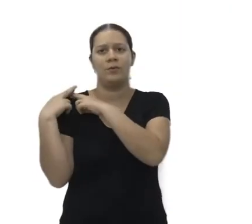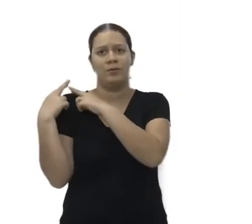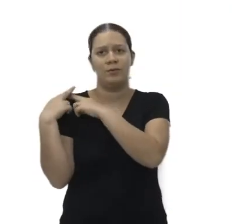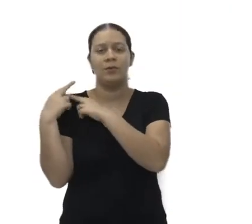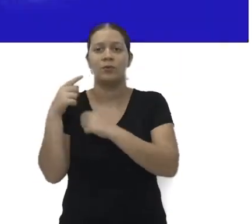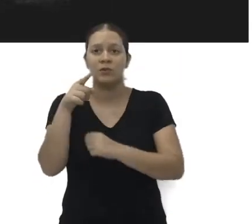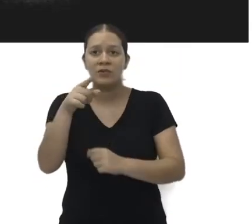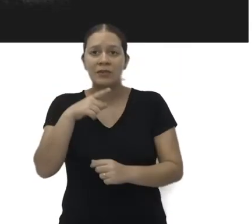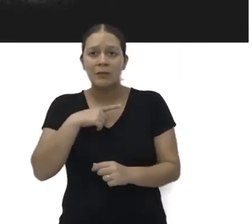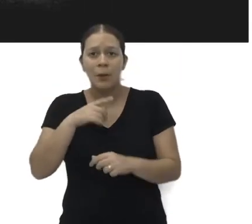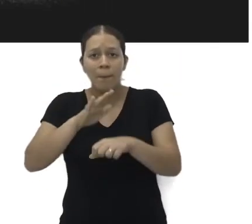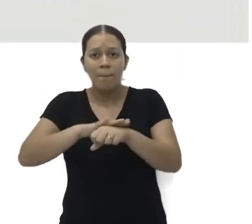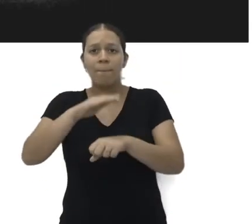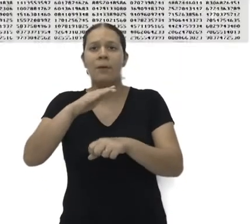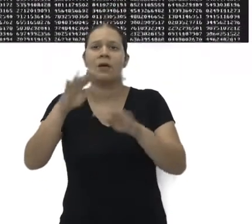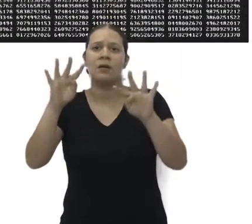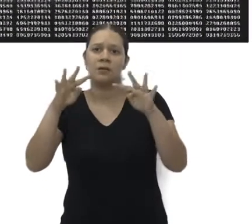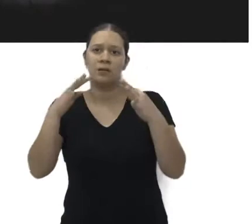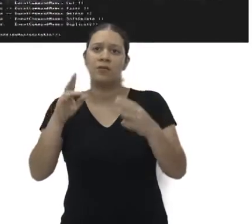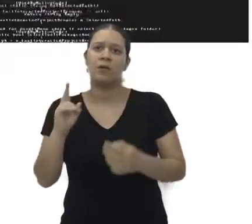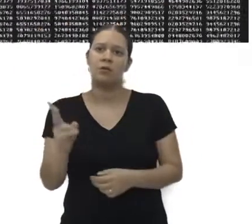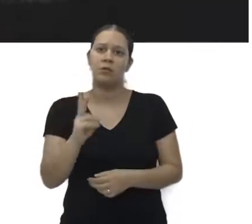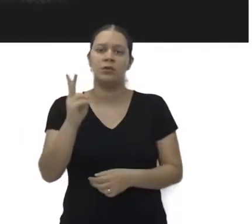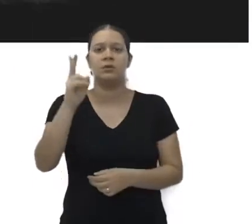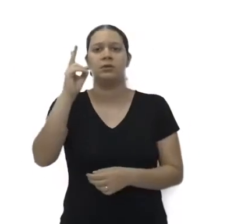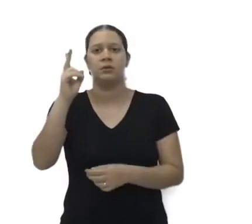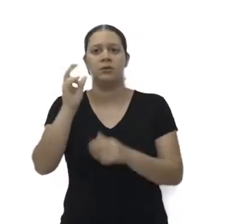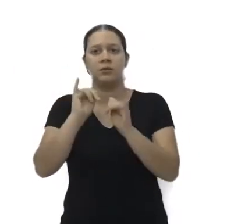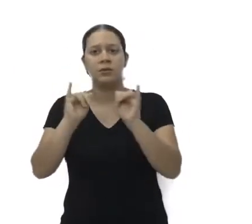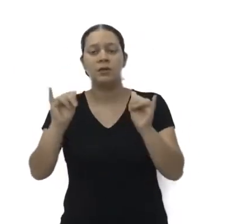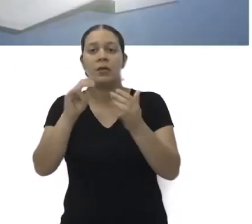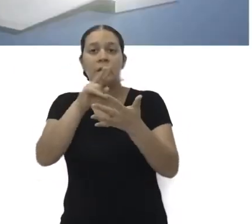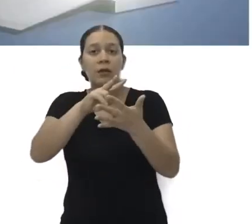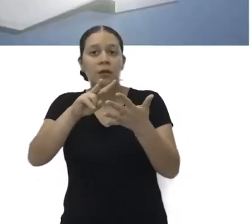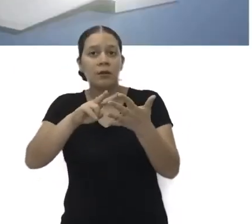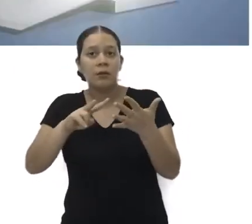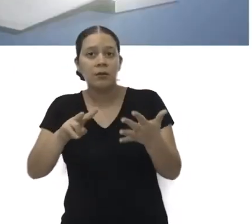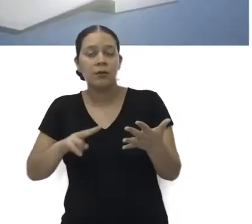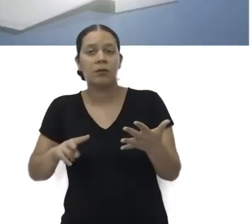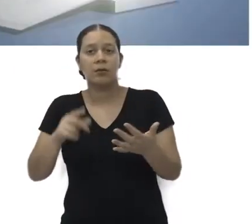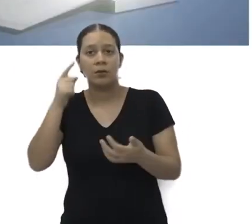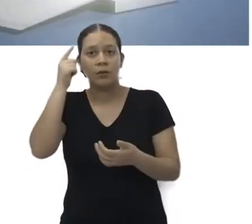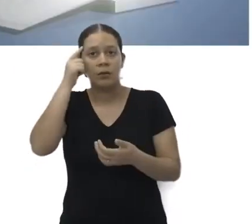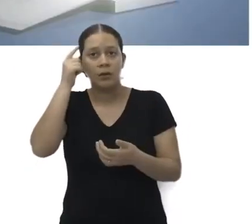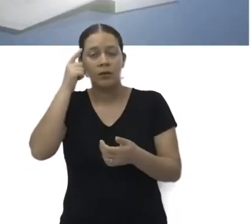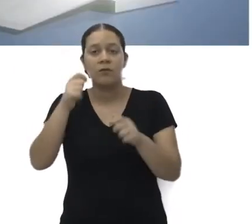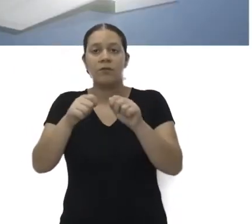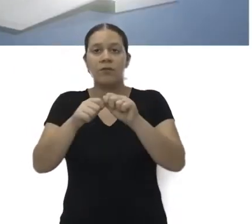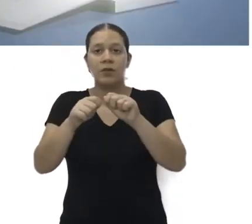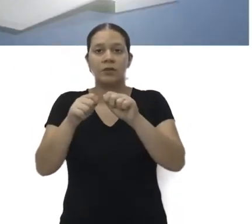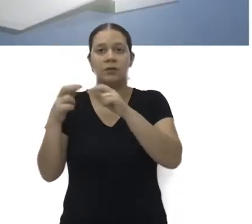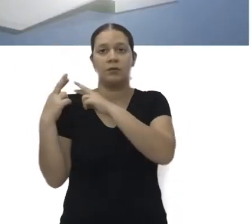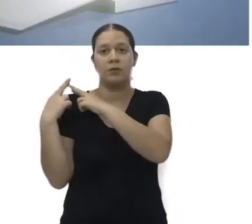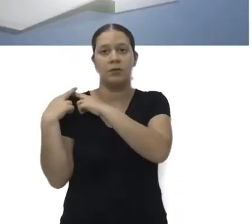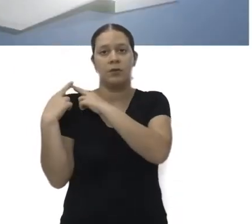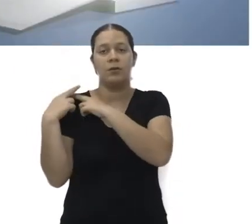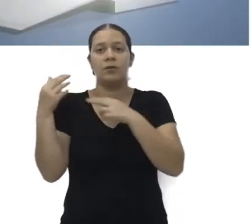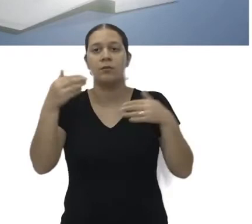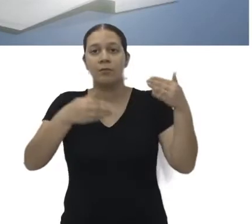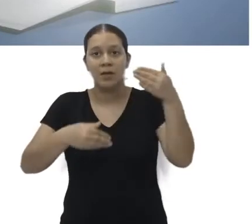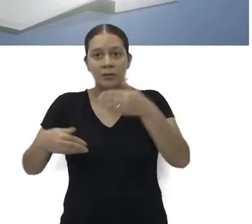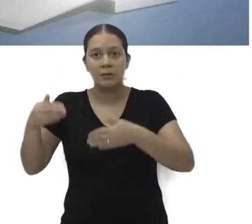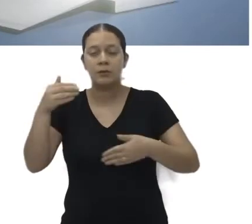responsabilidade. Tenha mais atenção e valorize as informações. Leia de maneira crítica, produza com responsabilidade